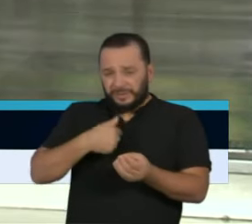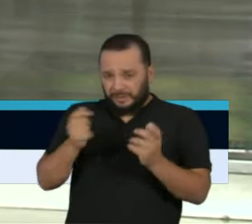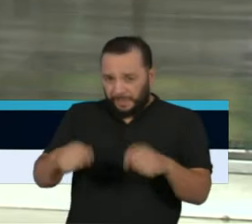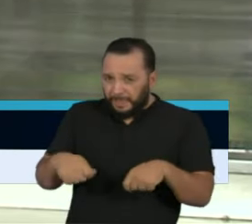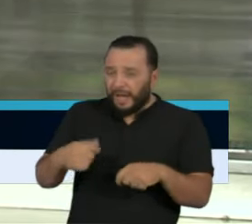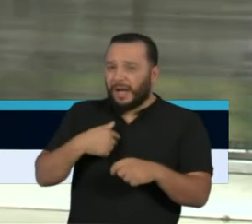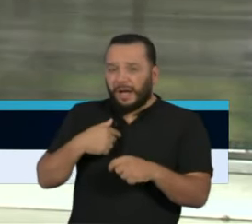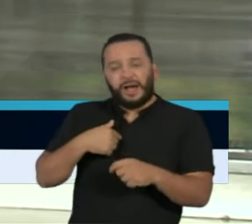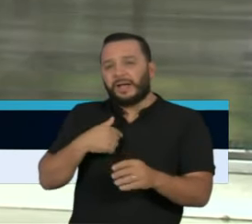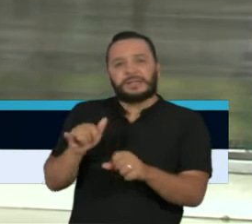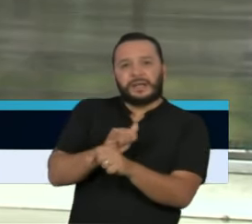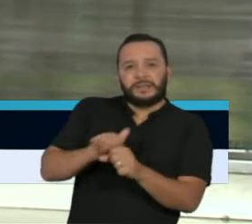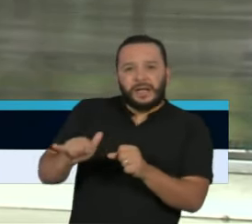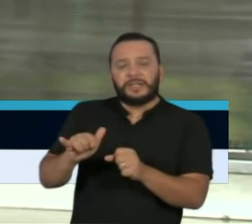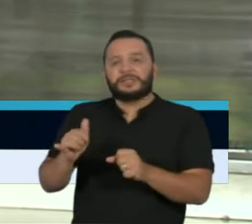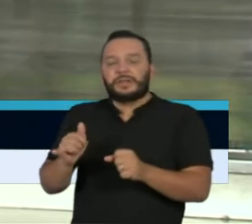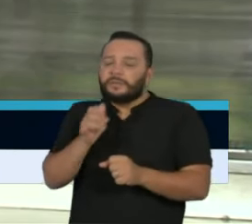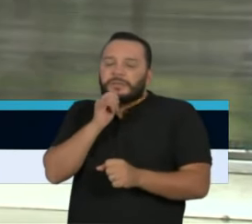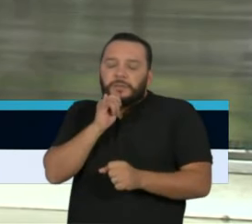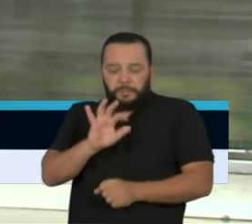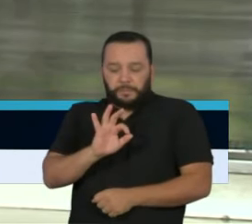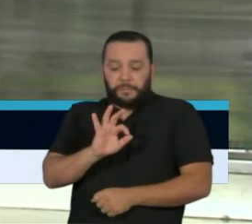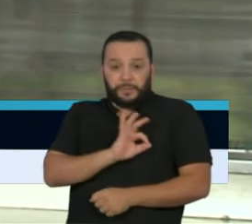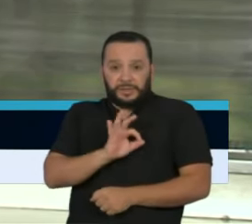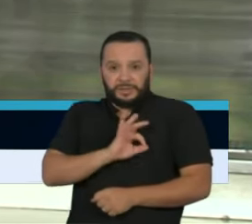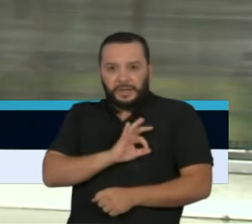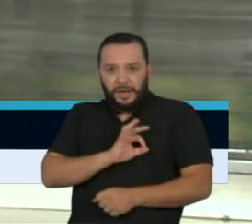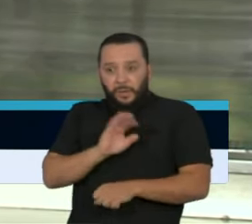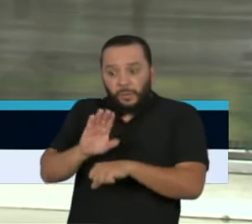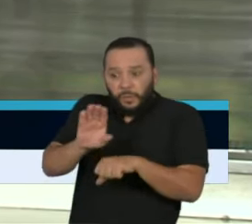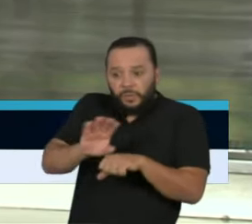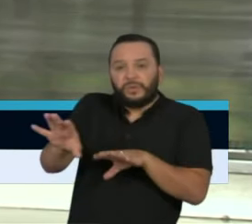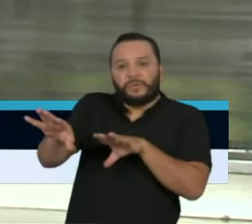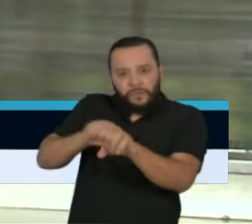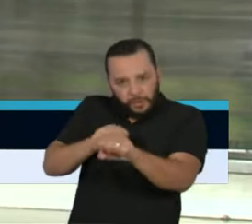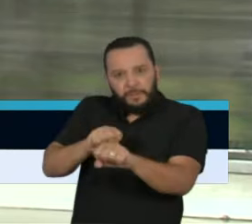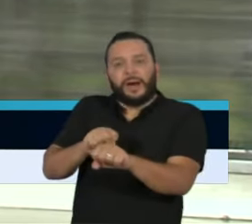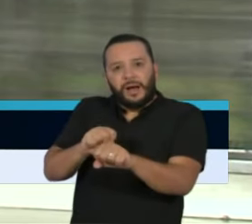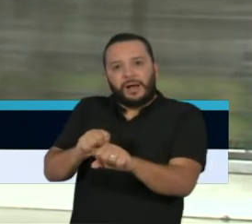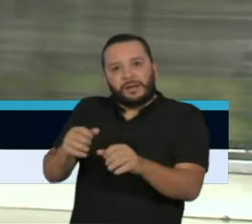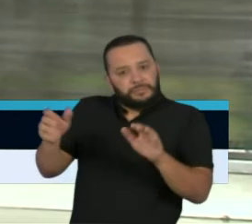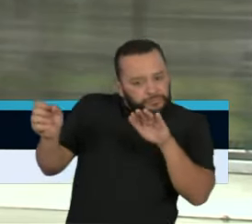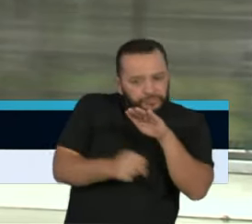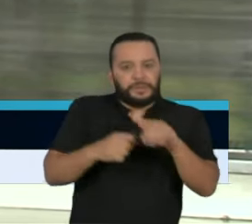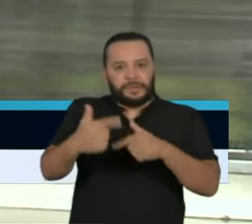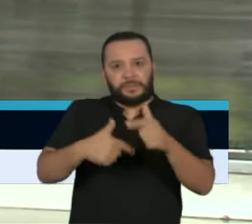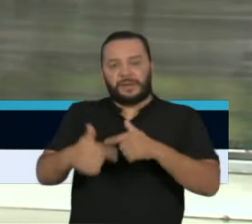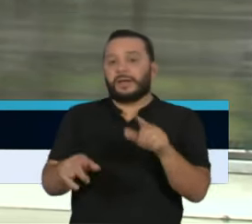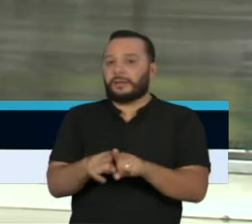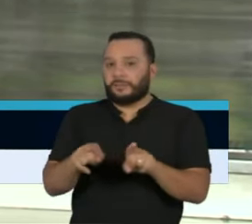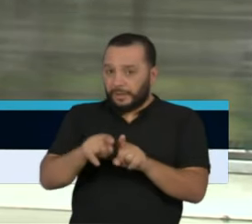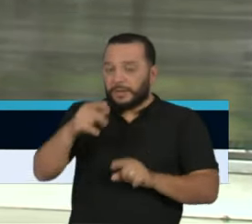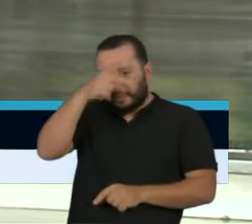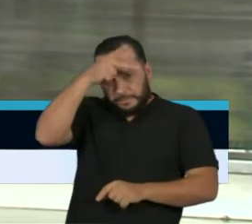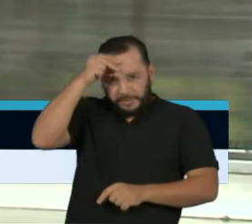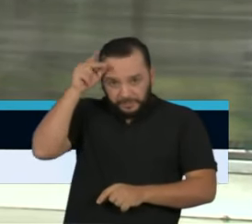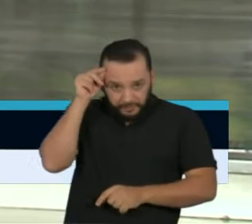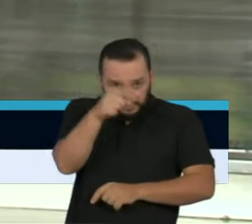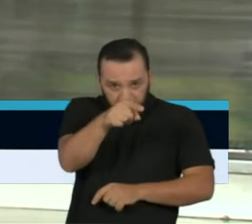estão em curso, de oficiais, enfim. E se o prefeito puder responder também, ele tem o mesmo problema na GCM, com 130